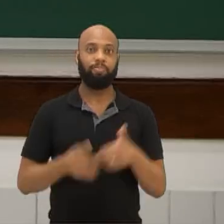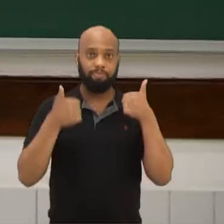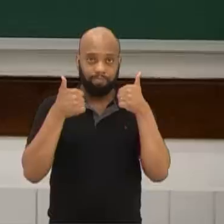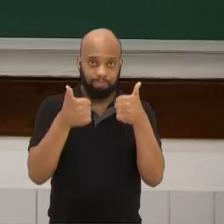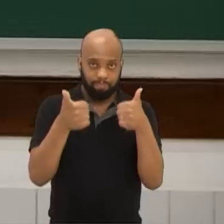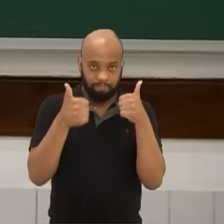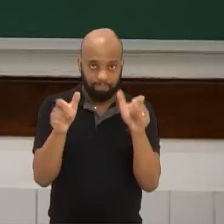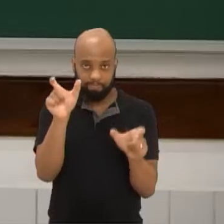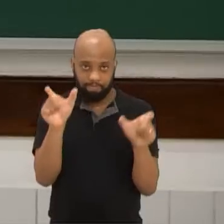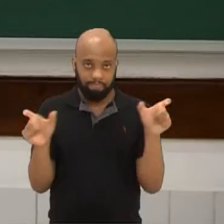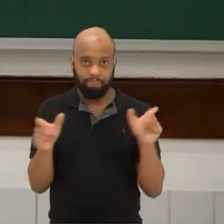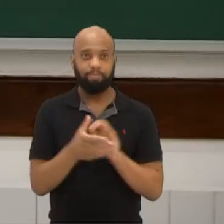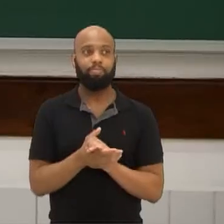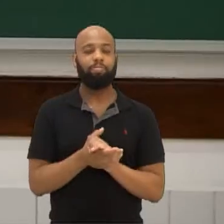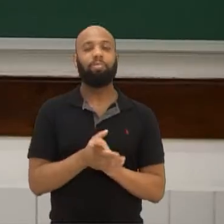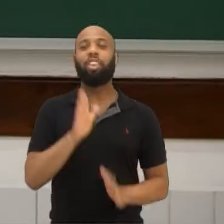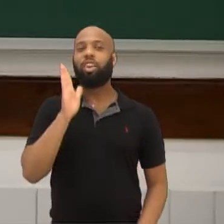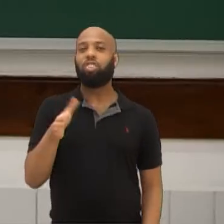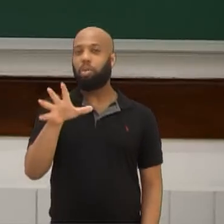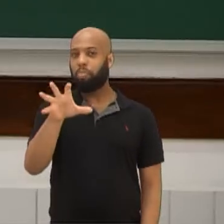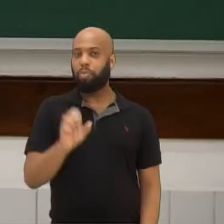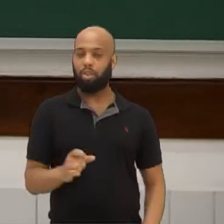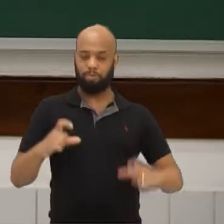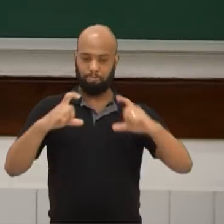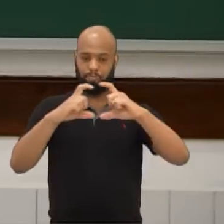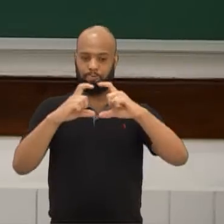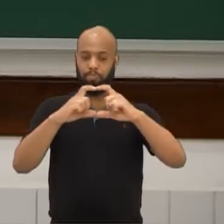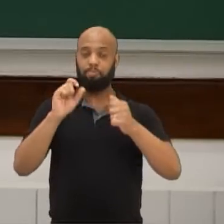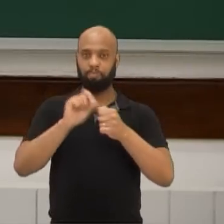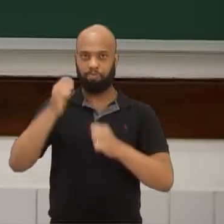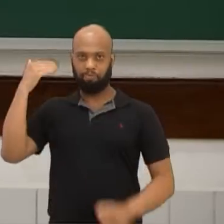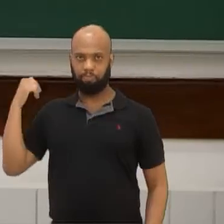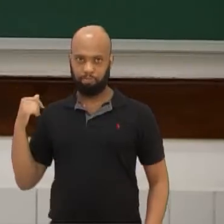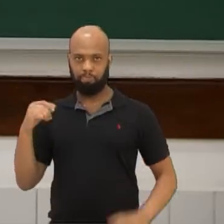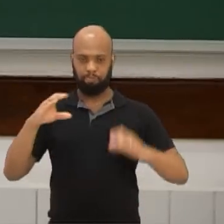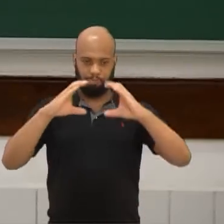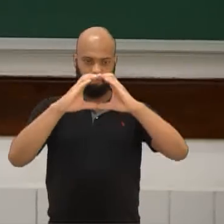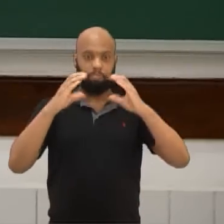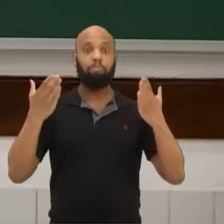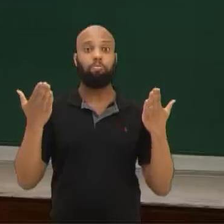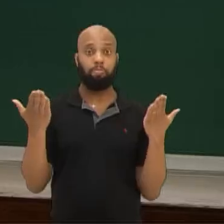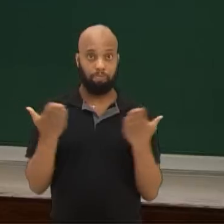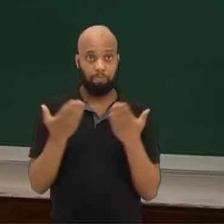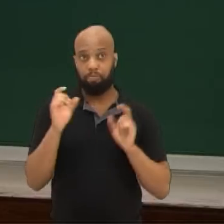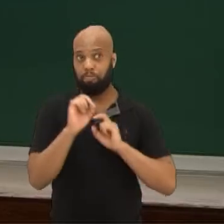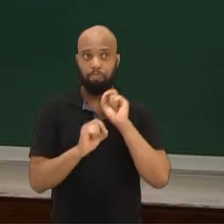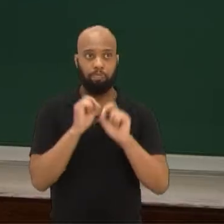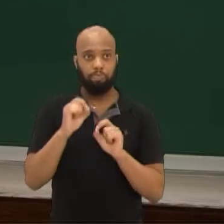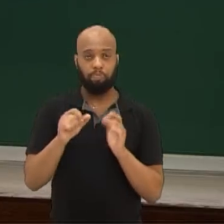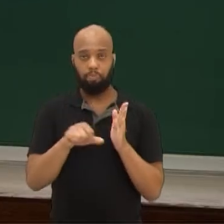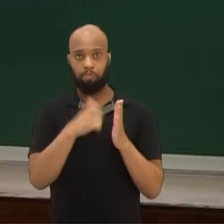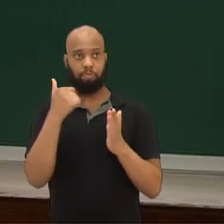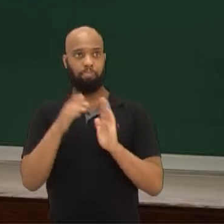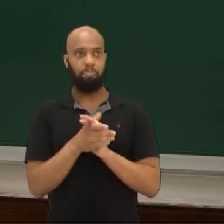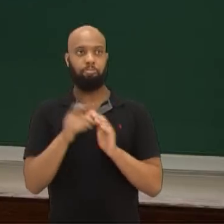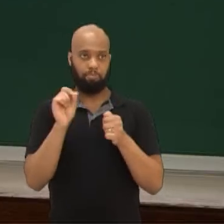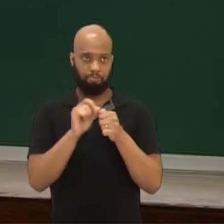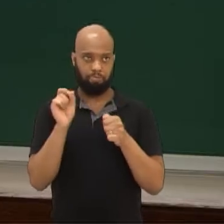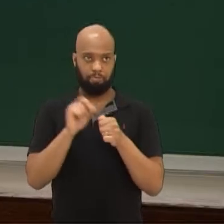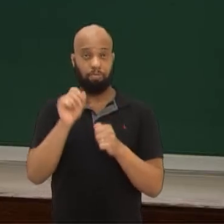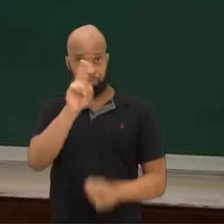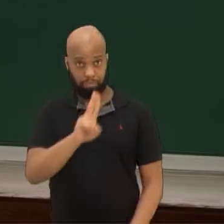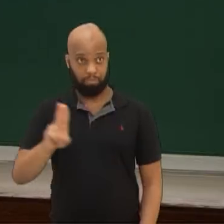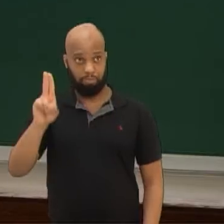Tudo certo aí, galerinha? Já pegaram os círculos que vocês construíram? Ótimo. Então, qual que vai ser o primeiro? Então, primeiro a gente